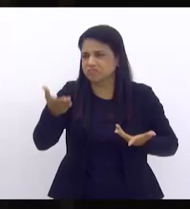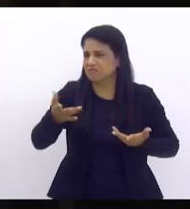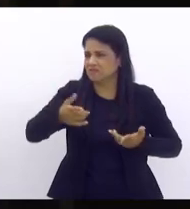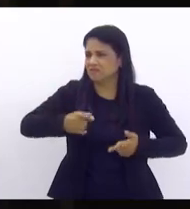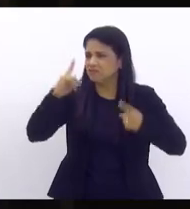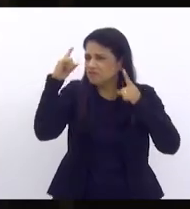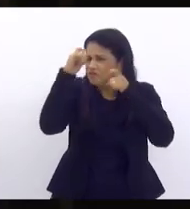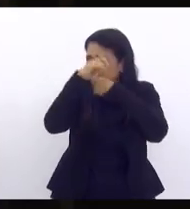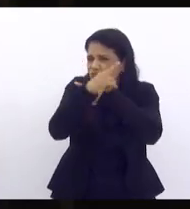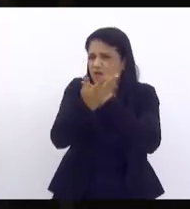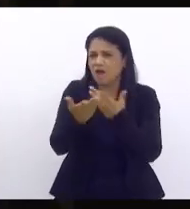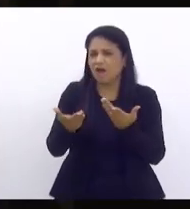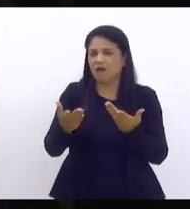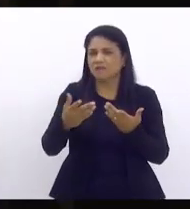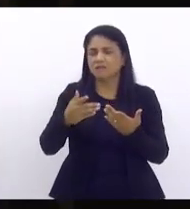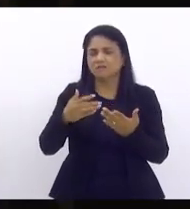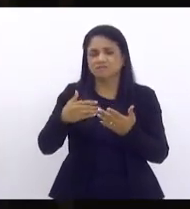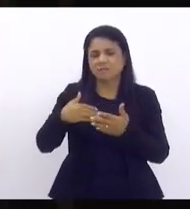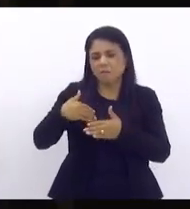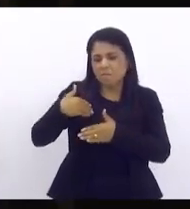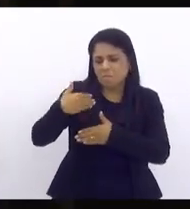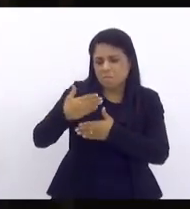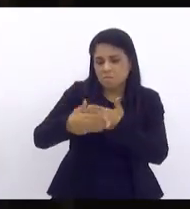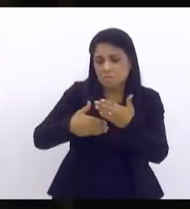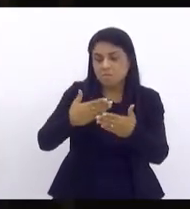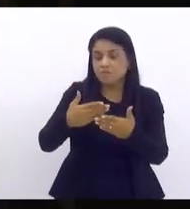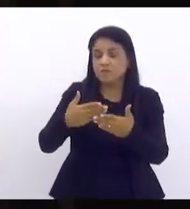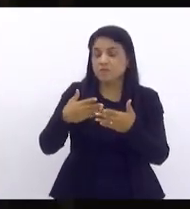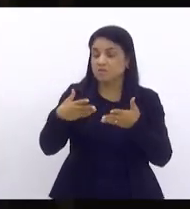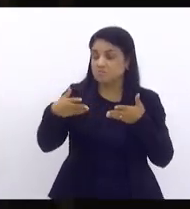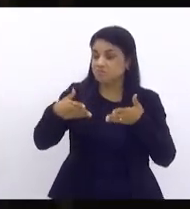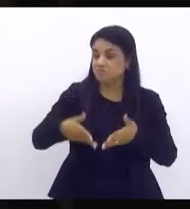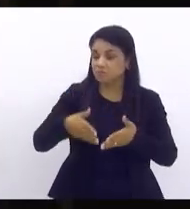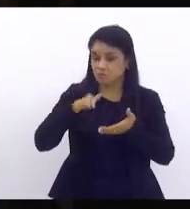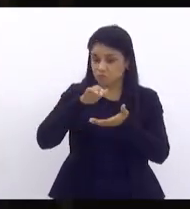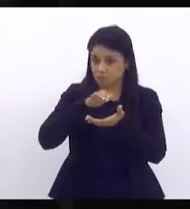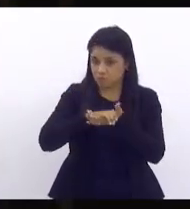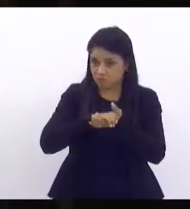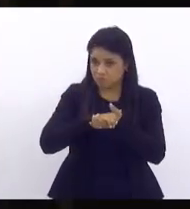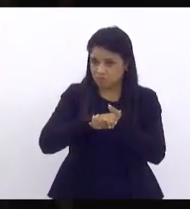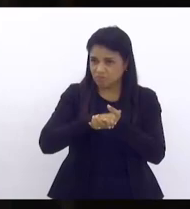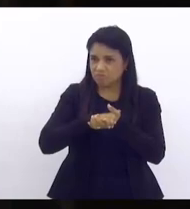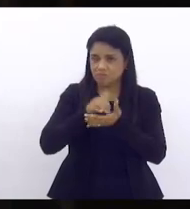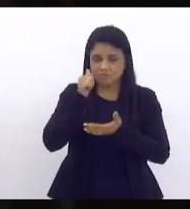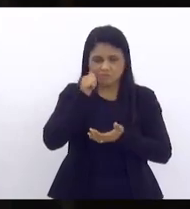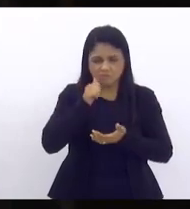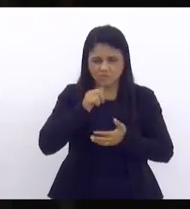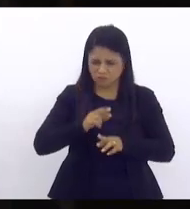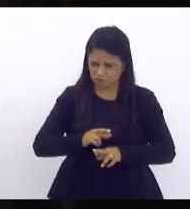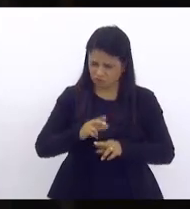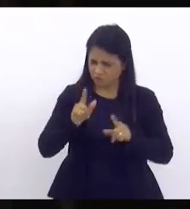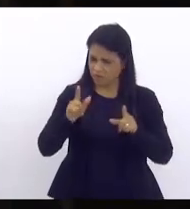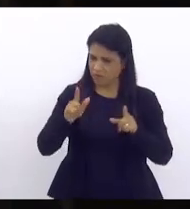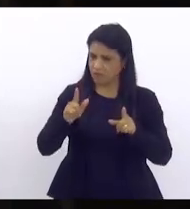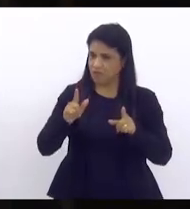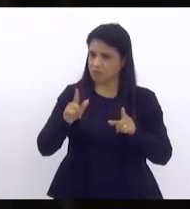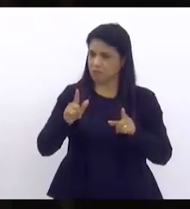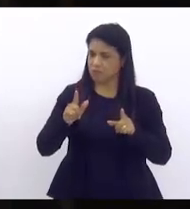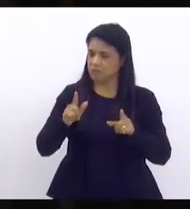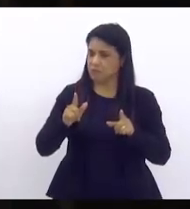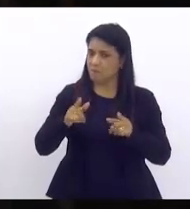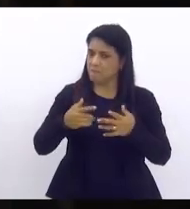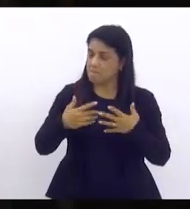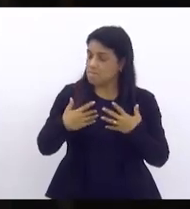tempo, eu lembro que a Gorete chegou em casa um pouco, muito diferente, ou melhor dizendo,